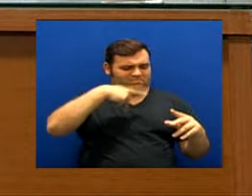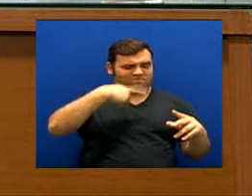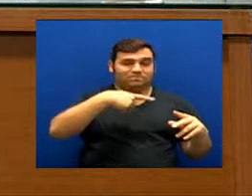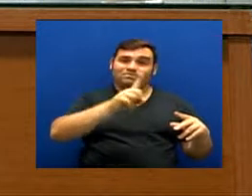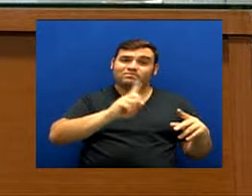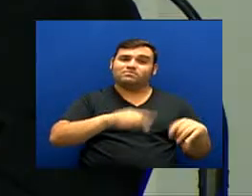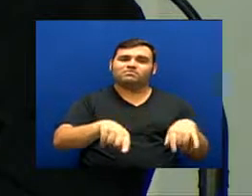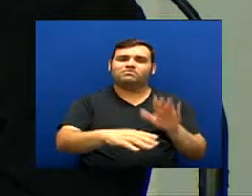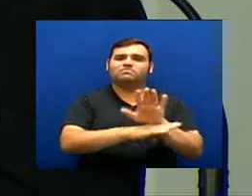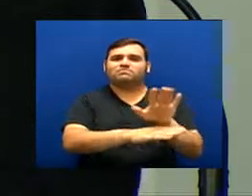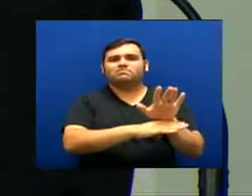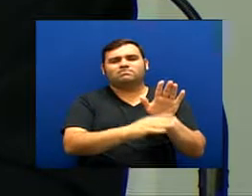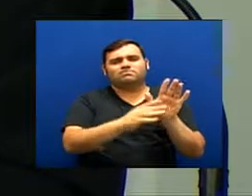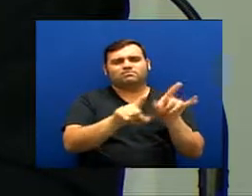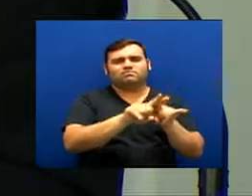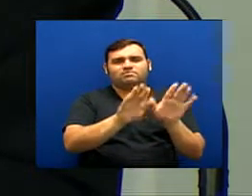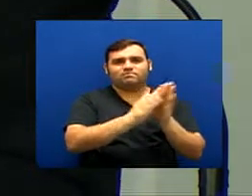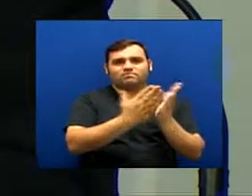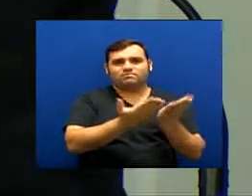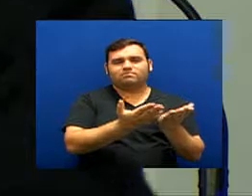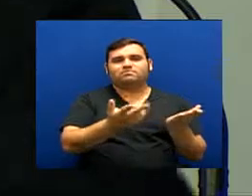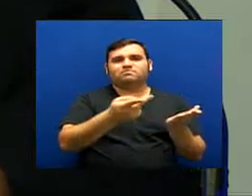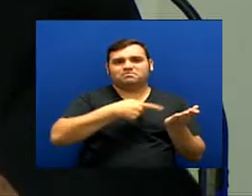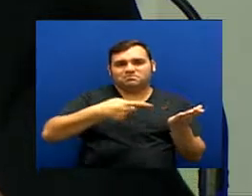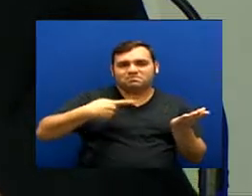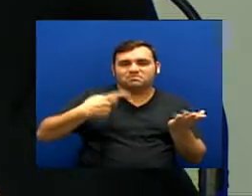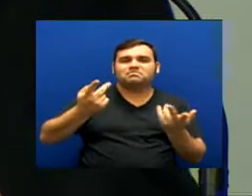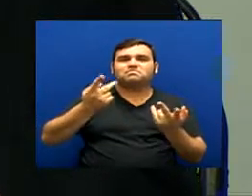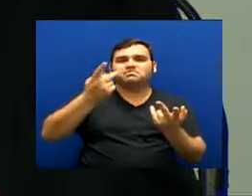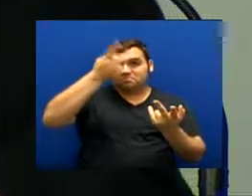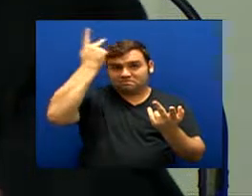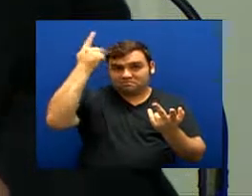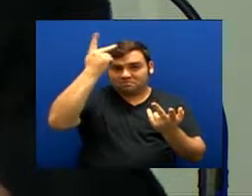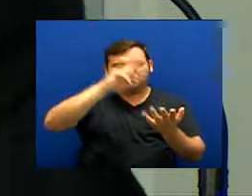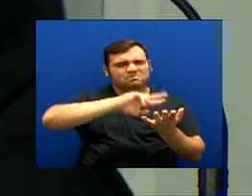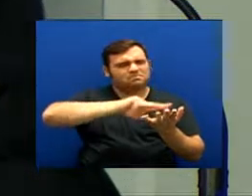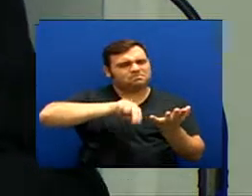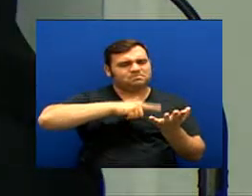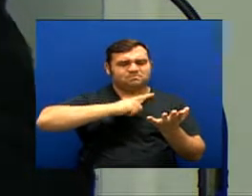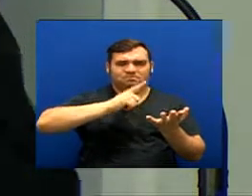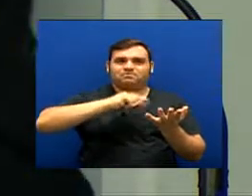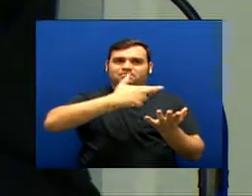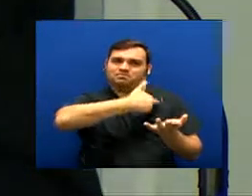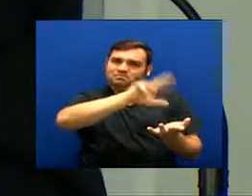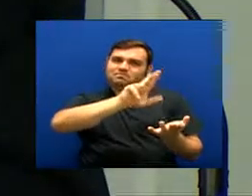tem diversas atividades, final de ano, né, a gente vai entrando num ritmo aí,